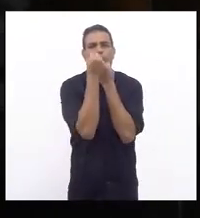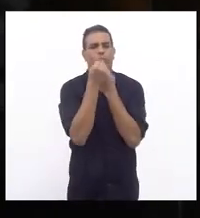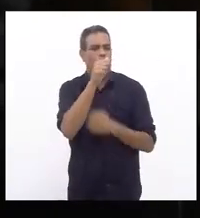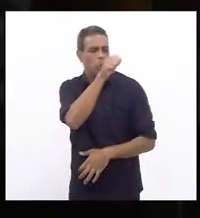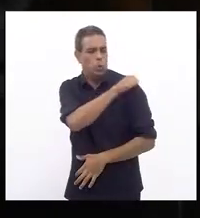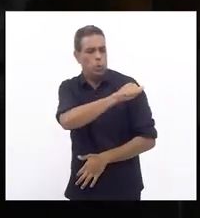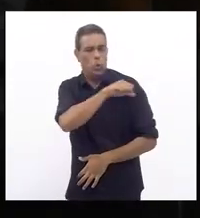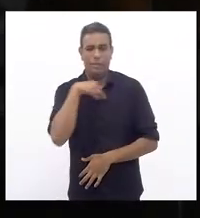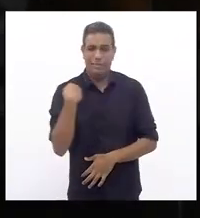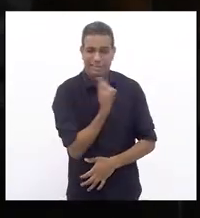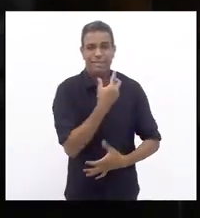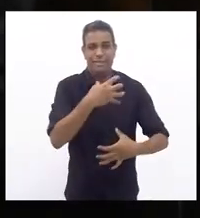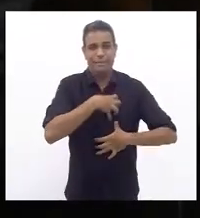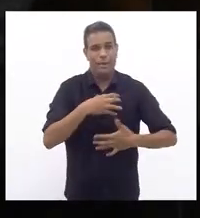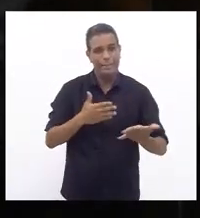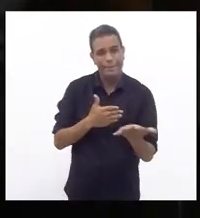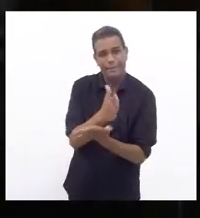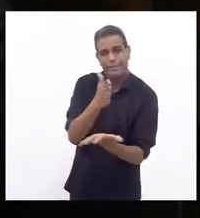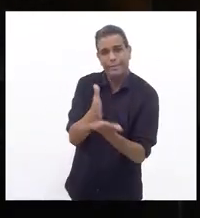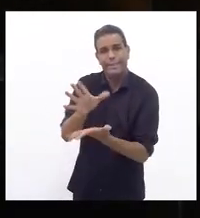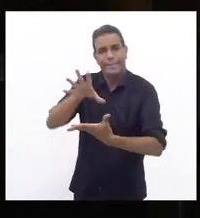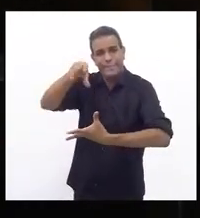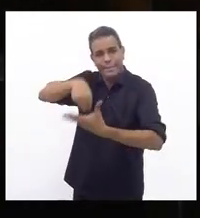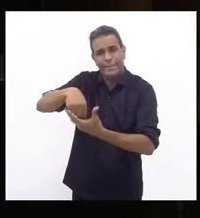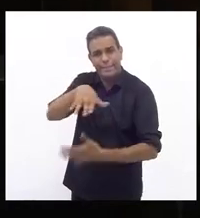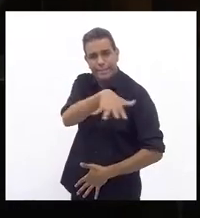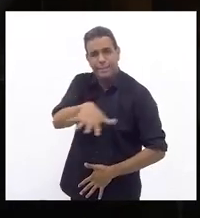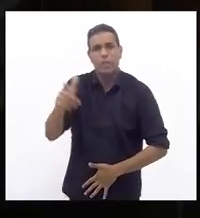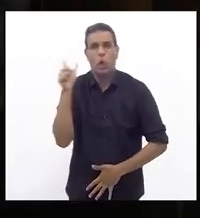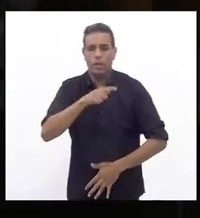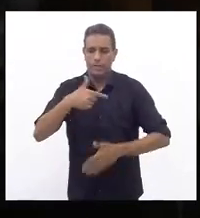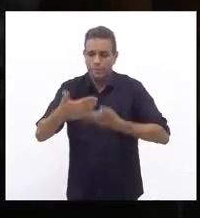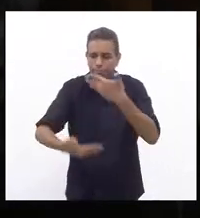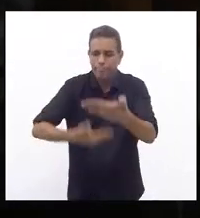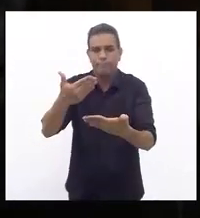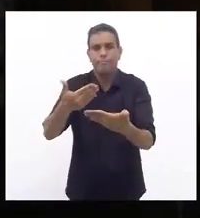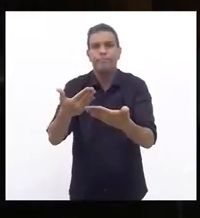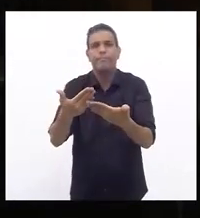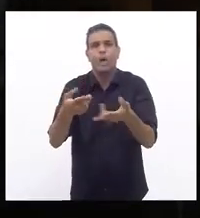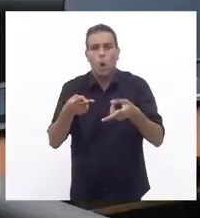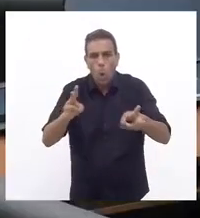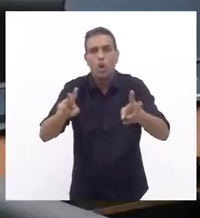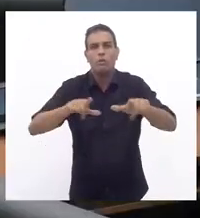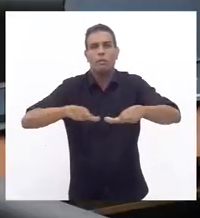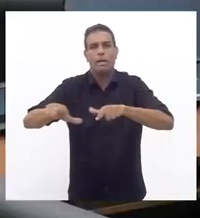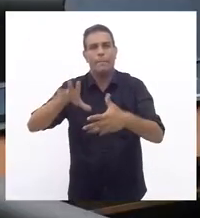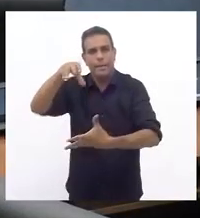que fica também, são os trabalhadores e as trabalhadoras da SEDAI. Vamos em frente, não ao desemprego na SEDAI.